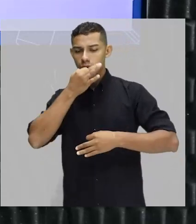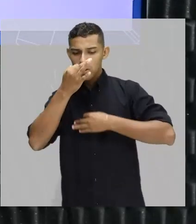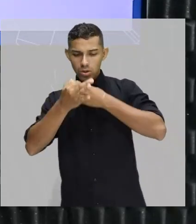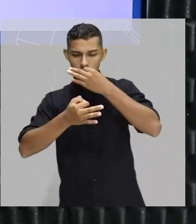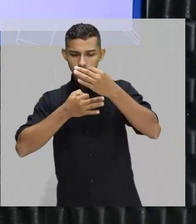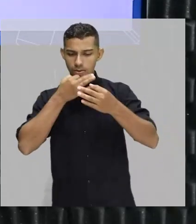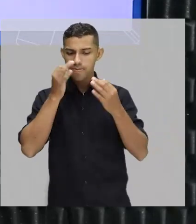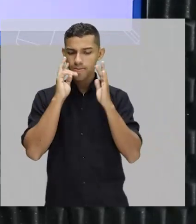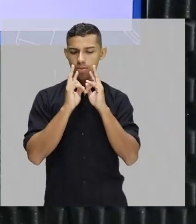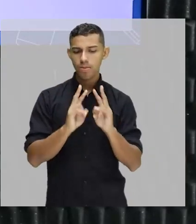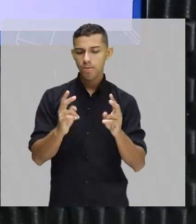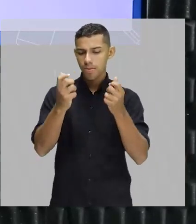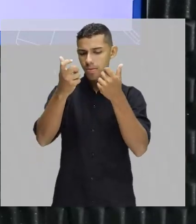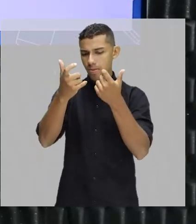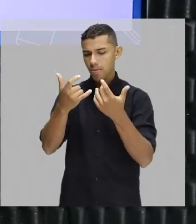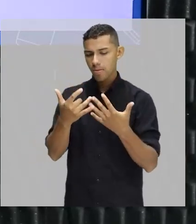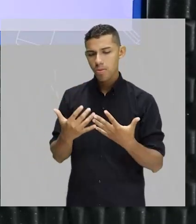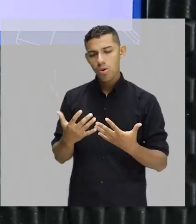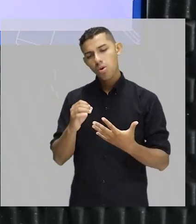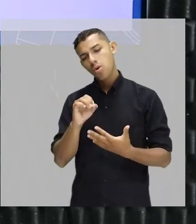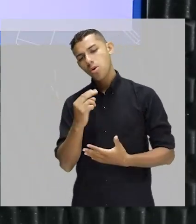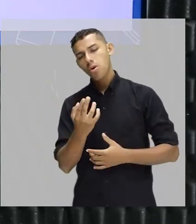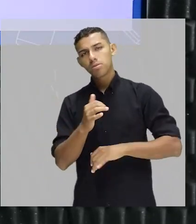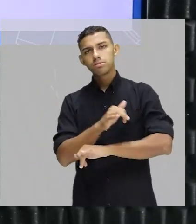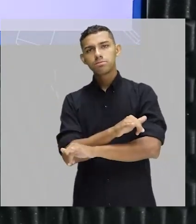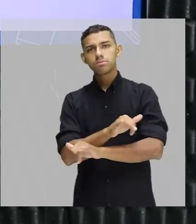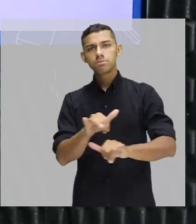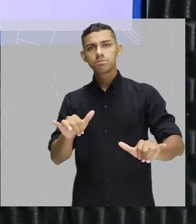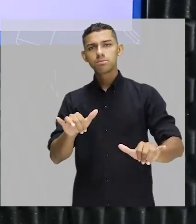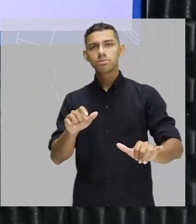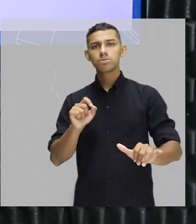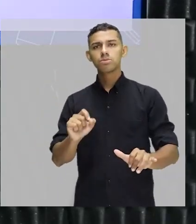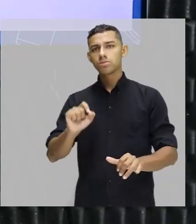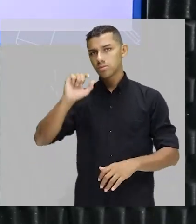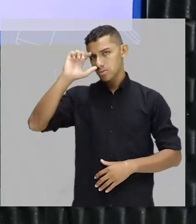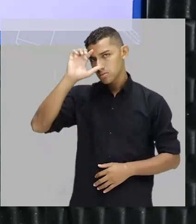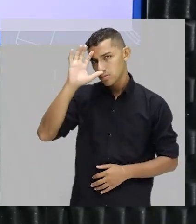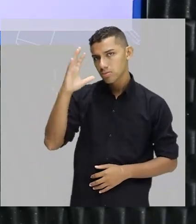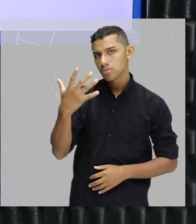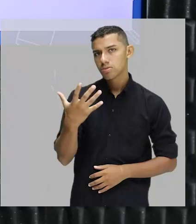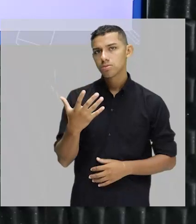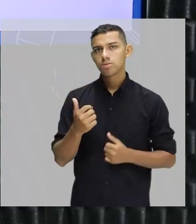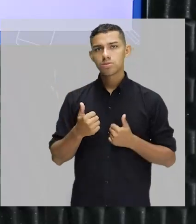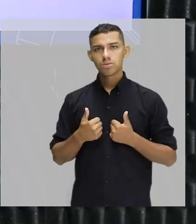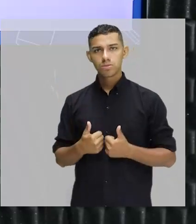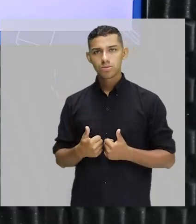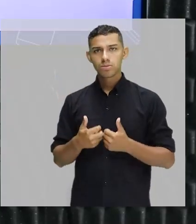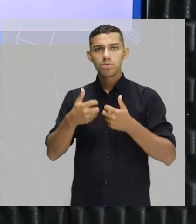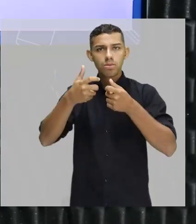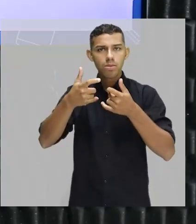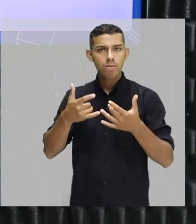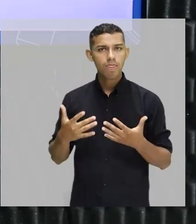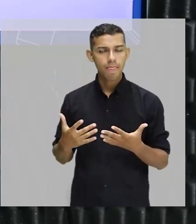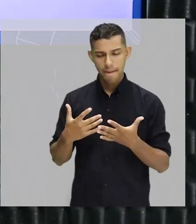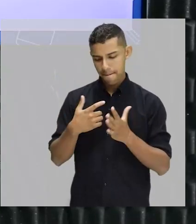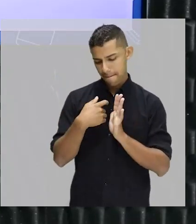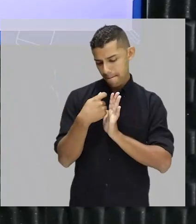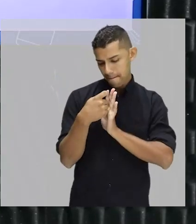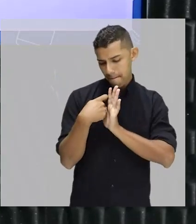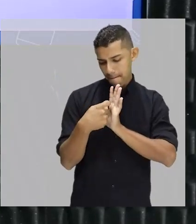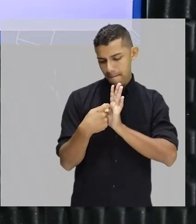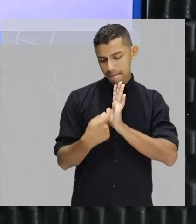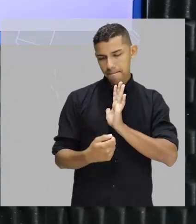vista, explicar ou informar sobre um acontecimento. Quando nós escrevemos algo, nós temos